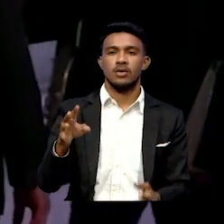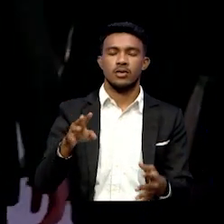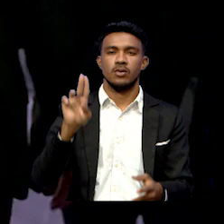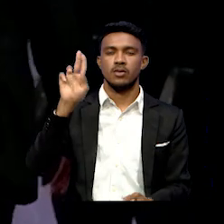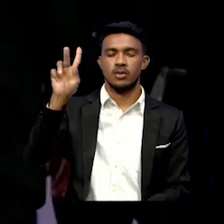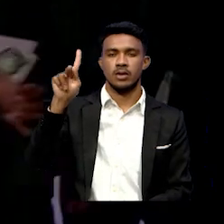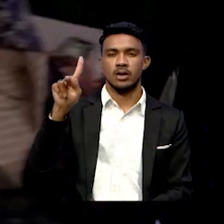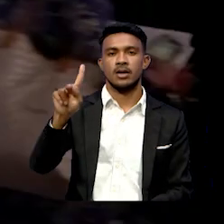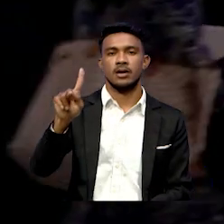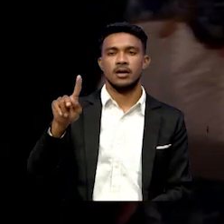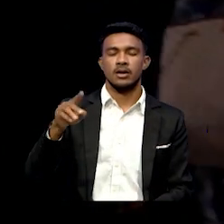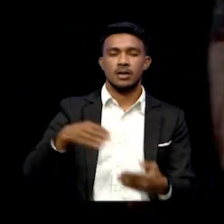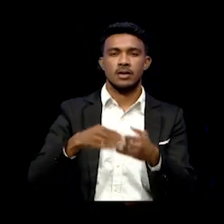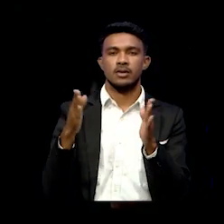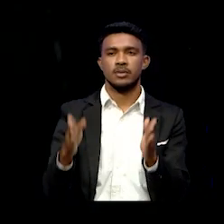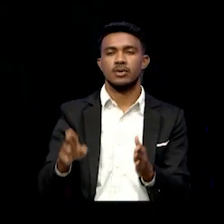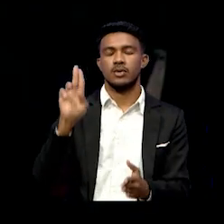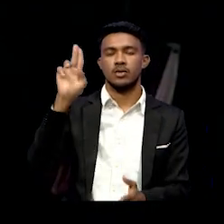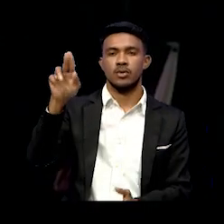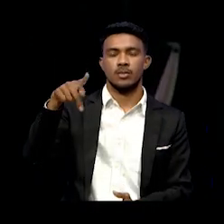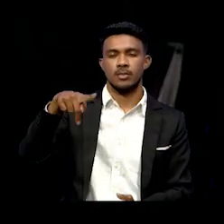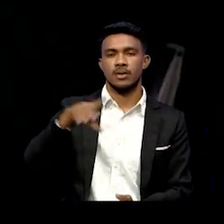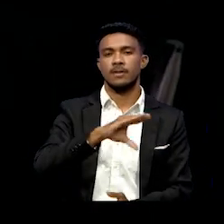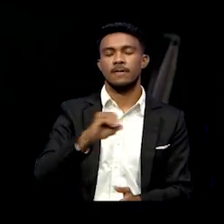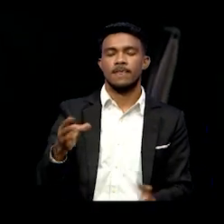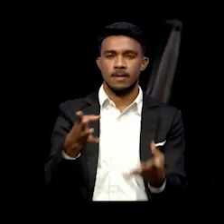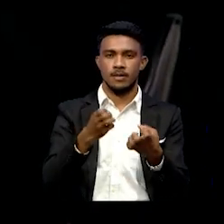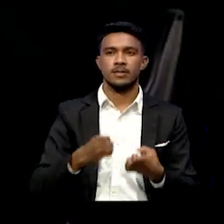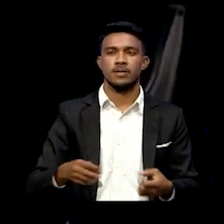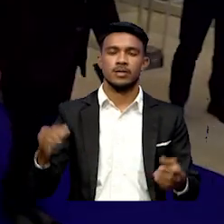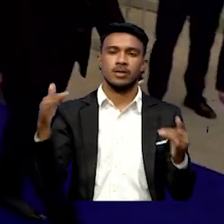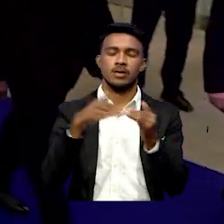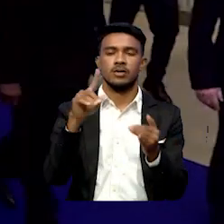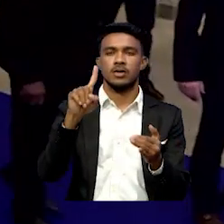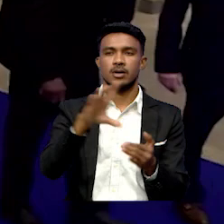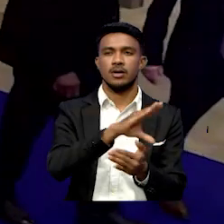no lideransa Unión Europea si aceita ba acordo ida ho di aseguratan